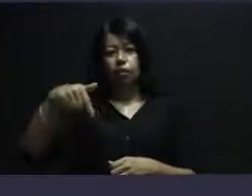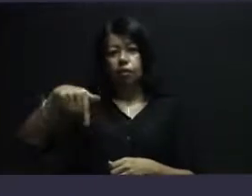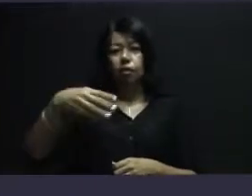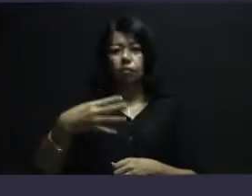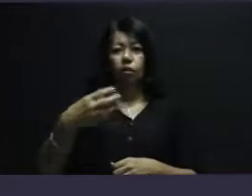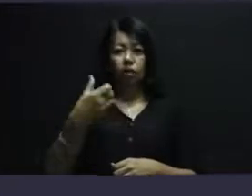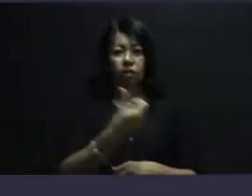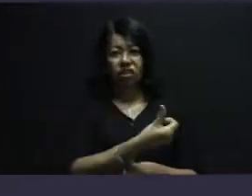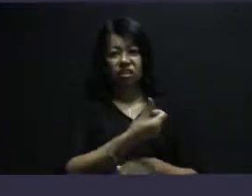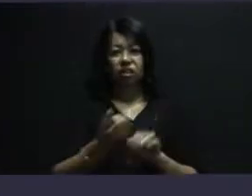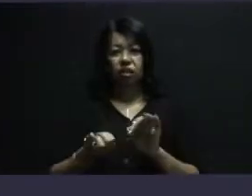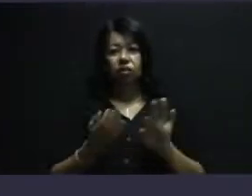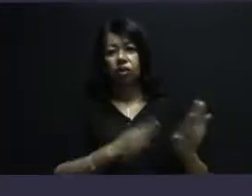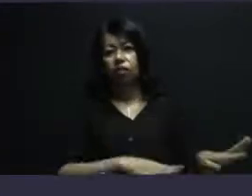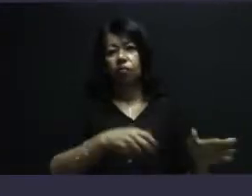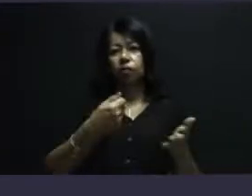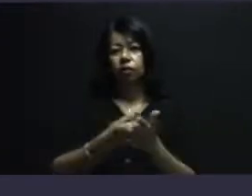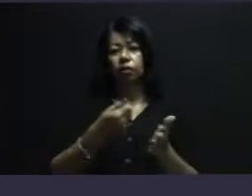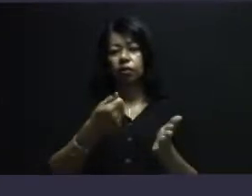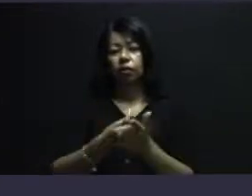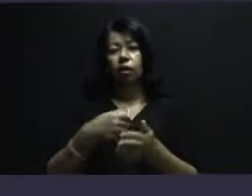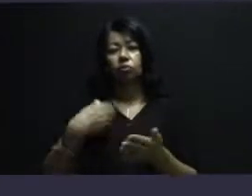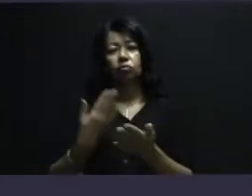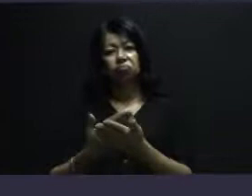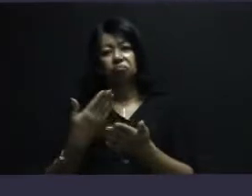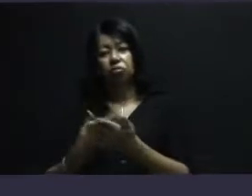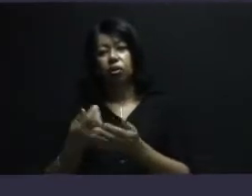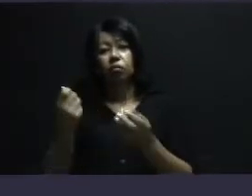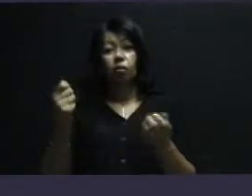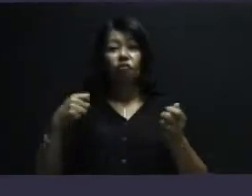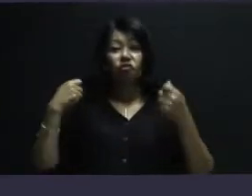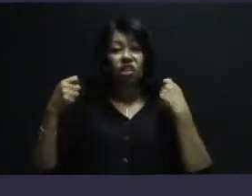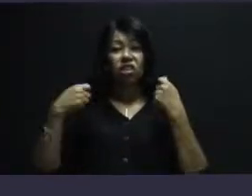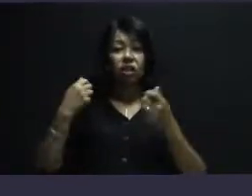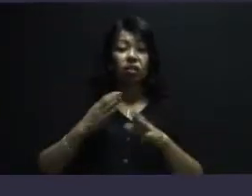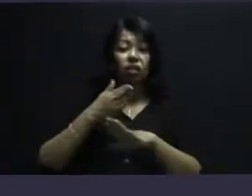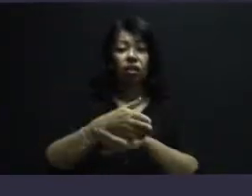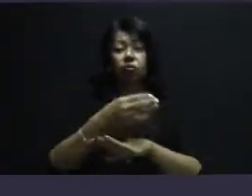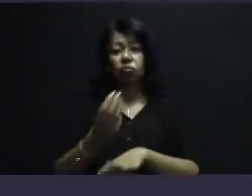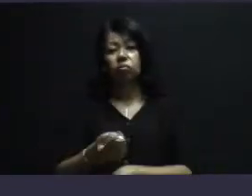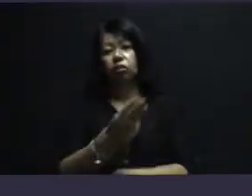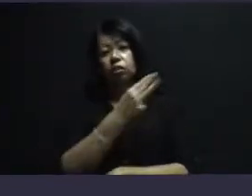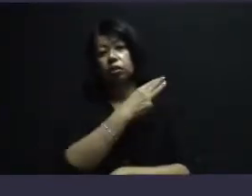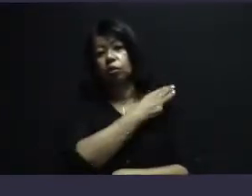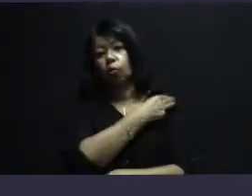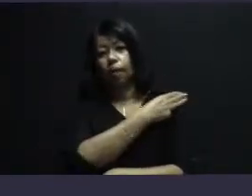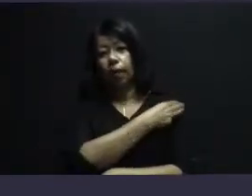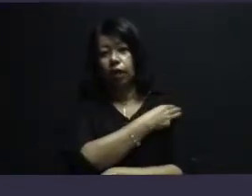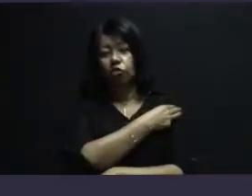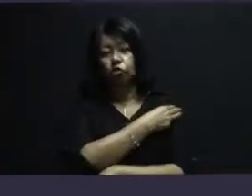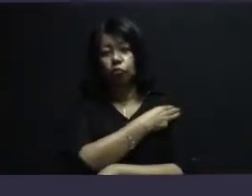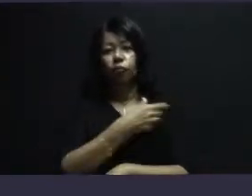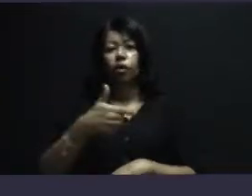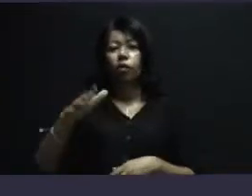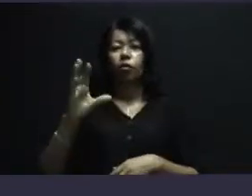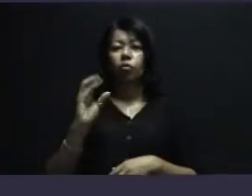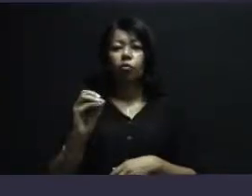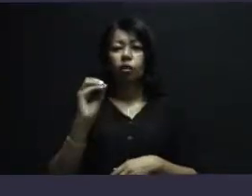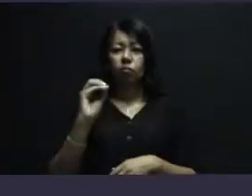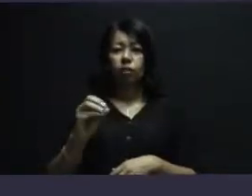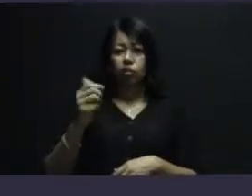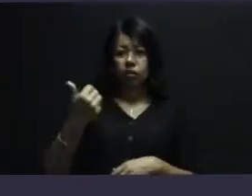746/16, que retirava a obrigatoriedade de aulas de educação física no ensino médio. 2017, ensino